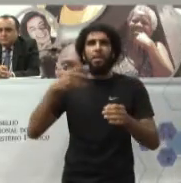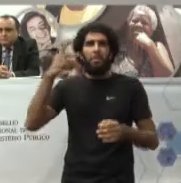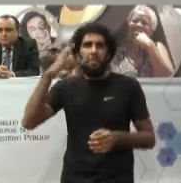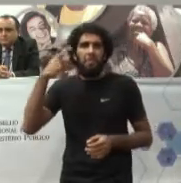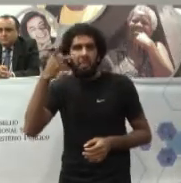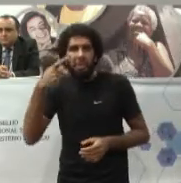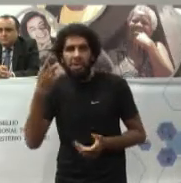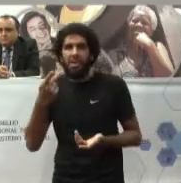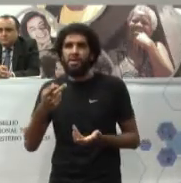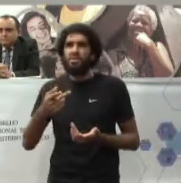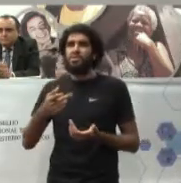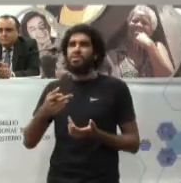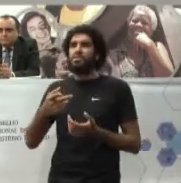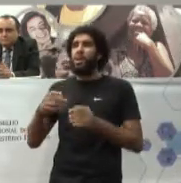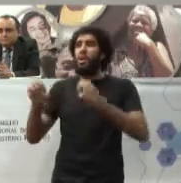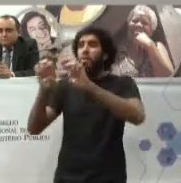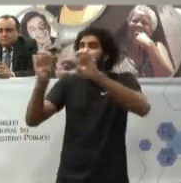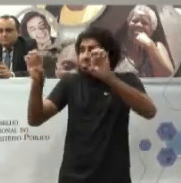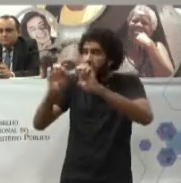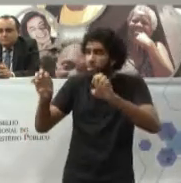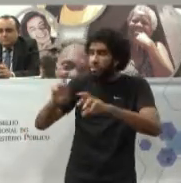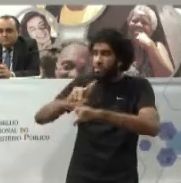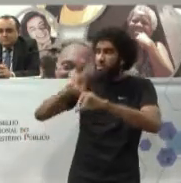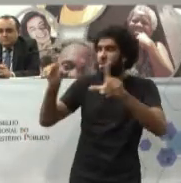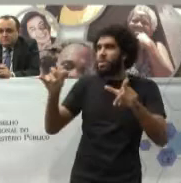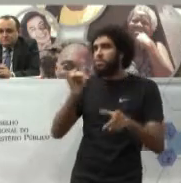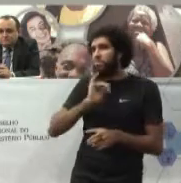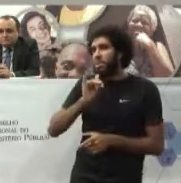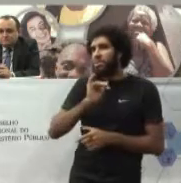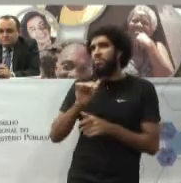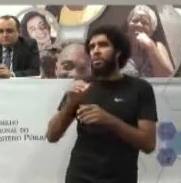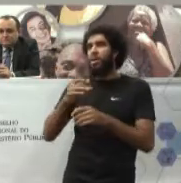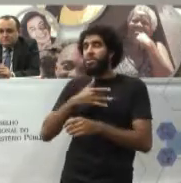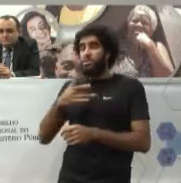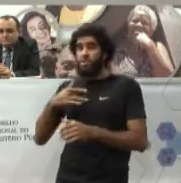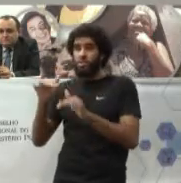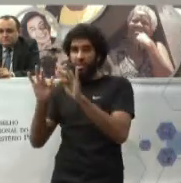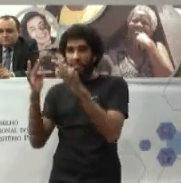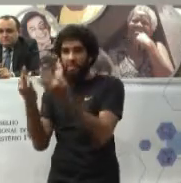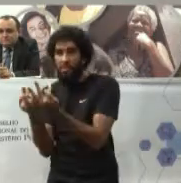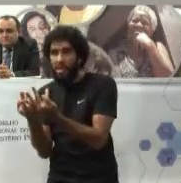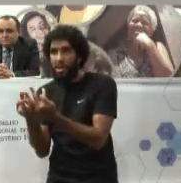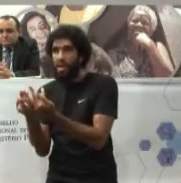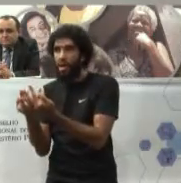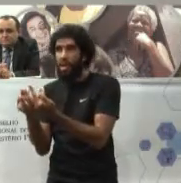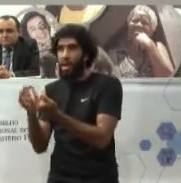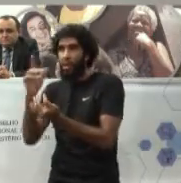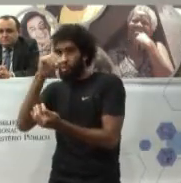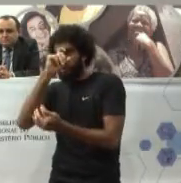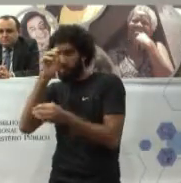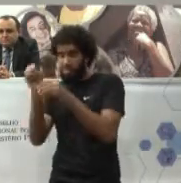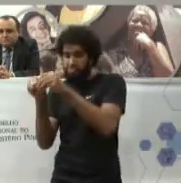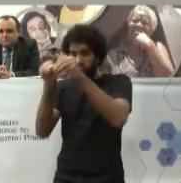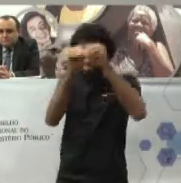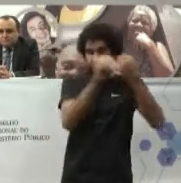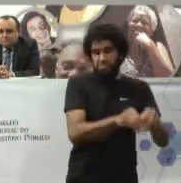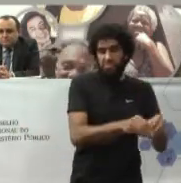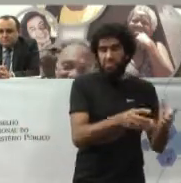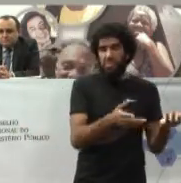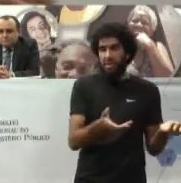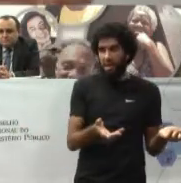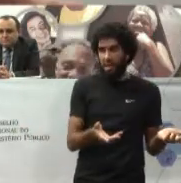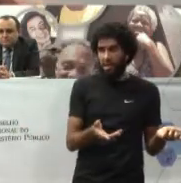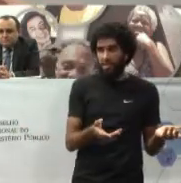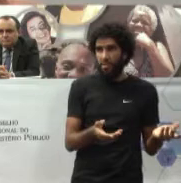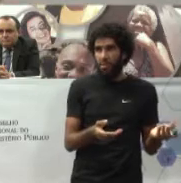estabelecer estruturar uma estratégia da saúde da família permitiram tirar do hospital e ainda com muita dificuldade